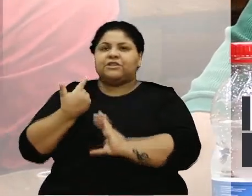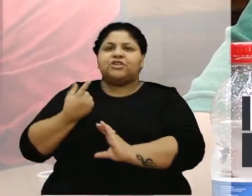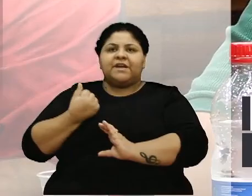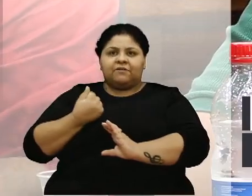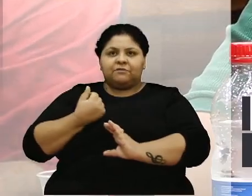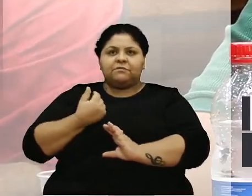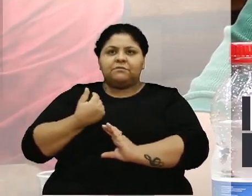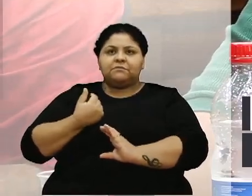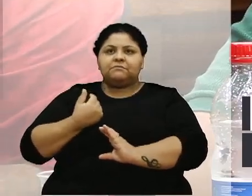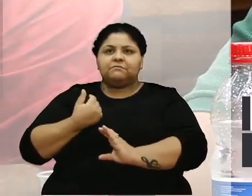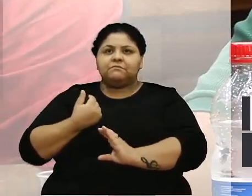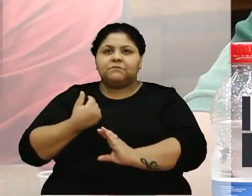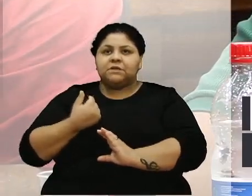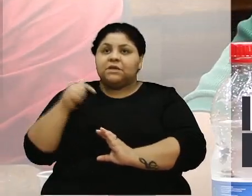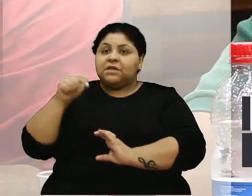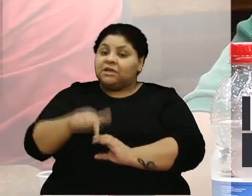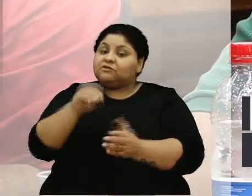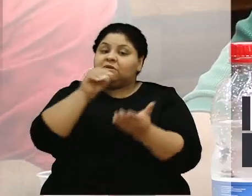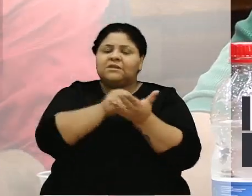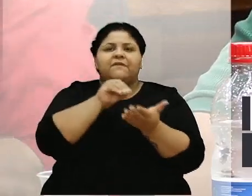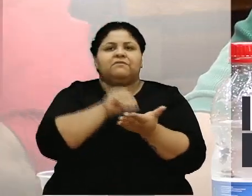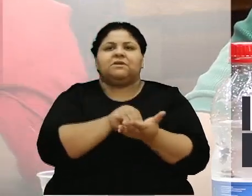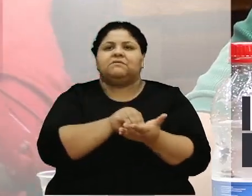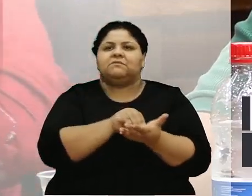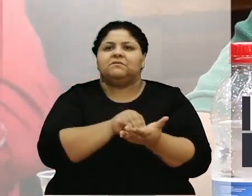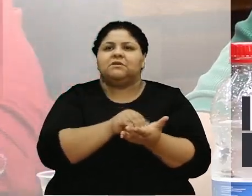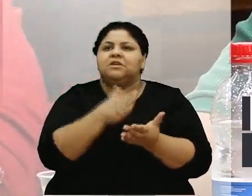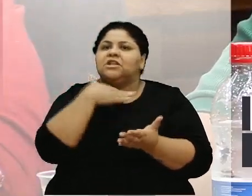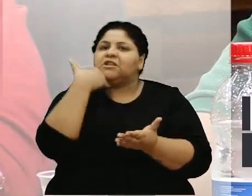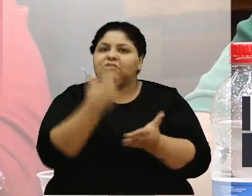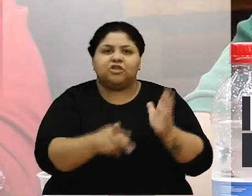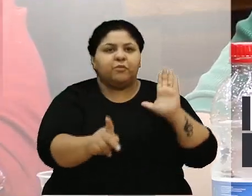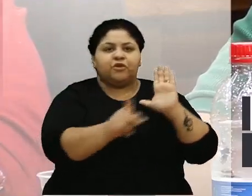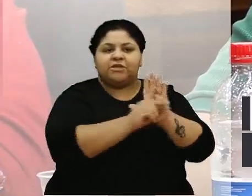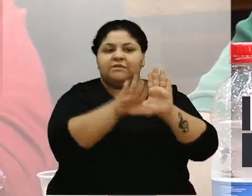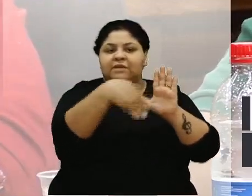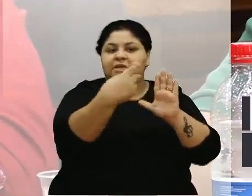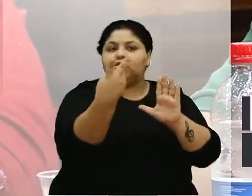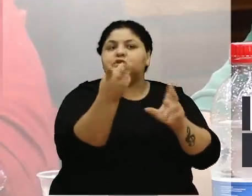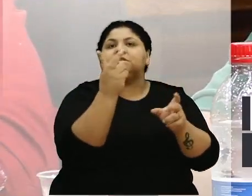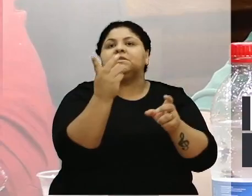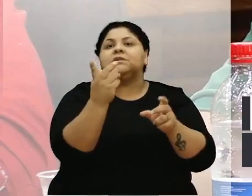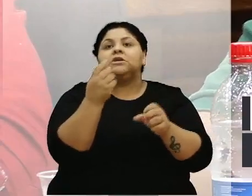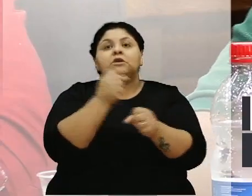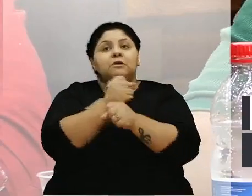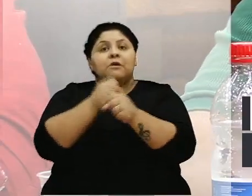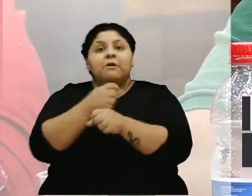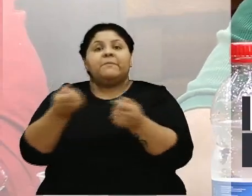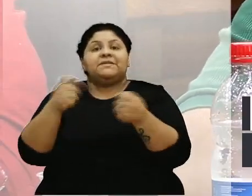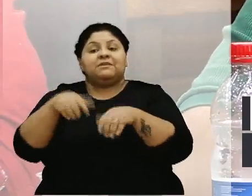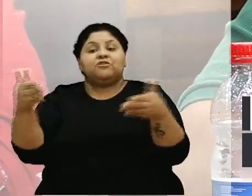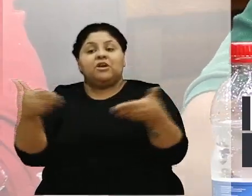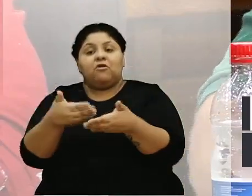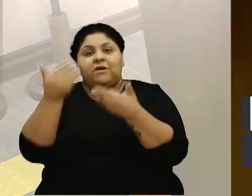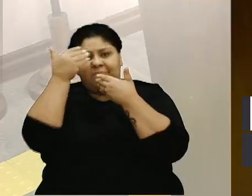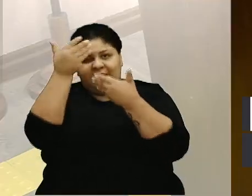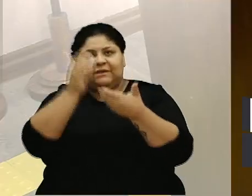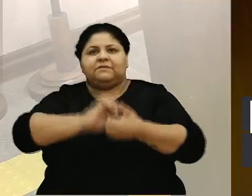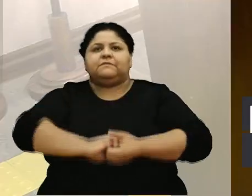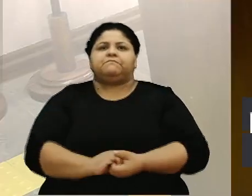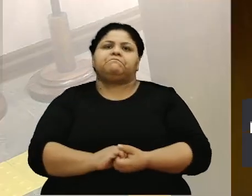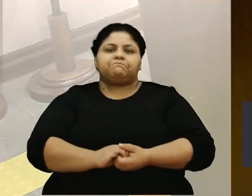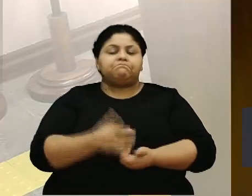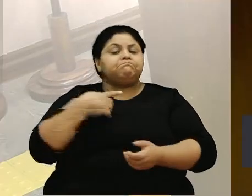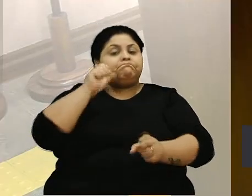projeto para vir. E é isso que está faltando. E não adianta fazer projeto daqui 2 anos. Nós precisamos hoje o projeto. Obrigado. Bom, eu espero